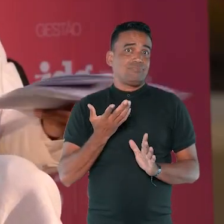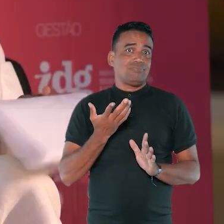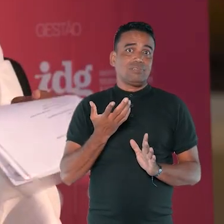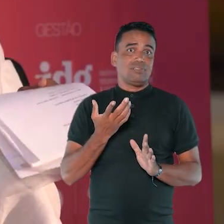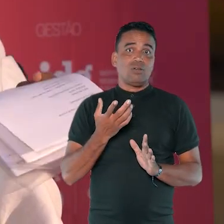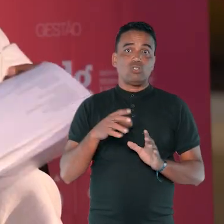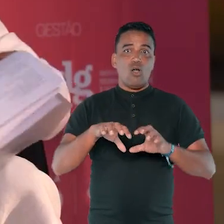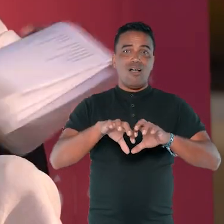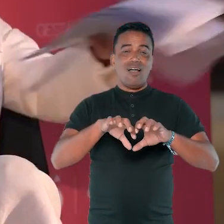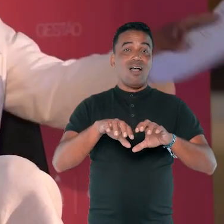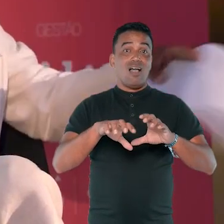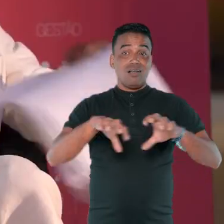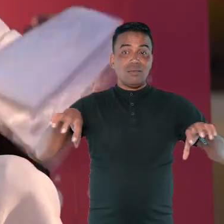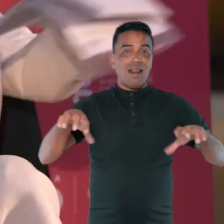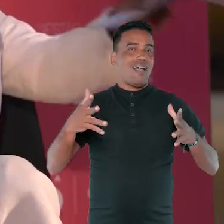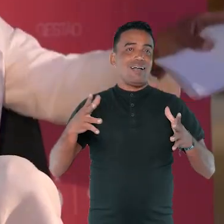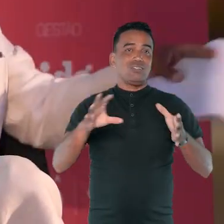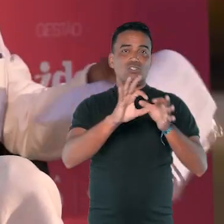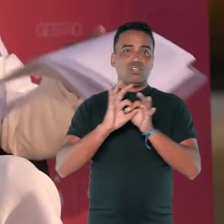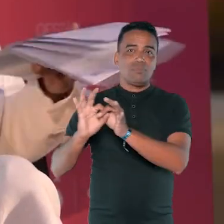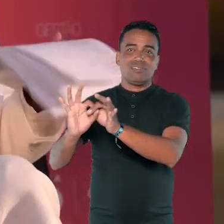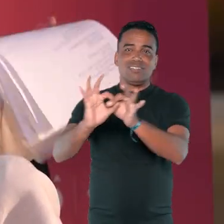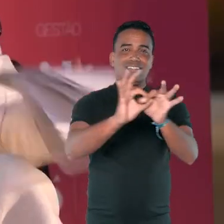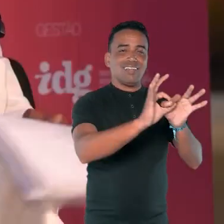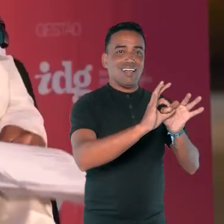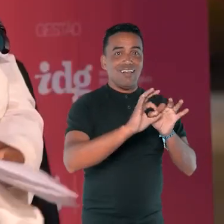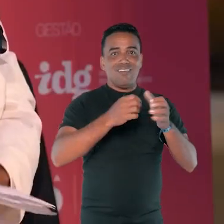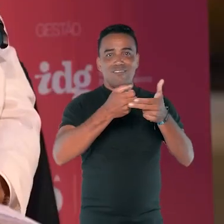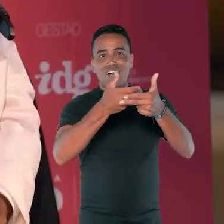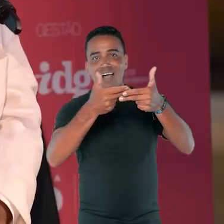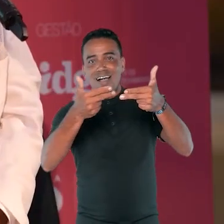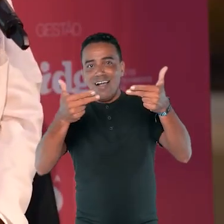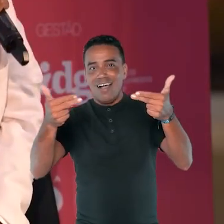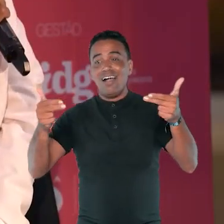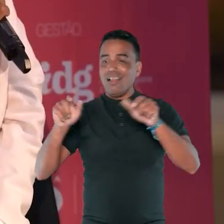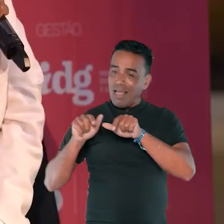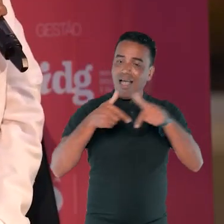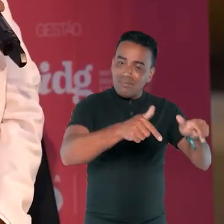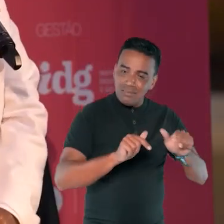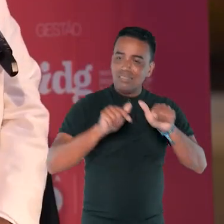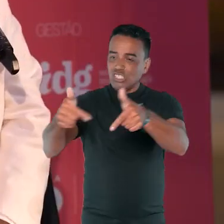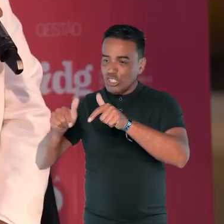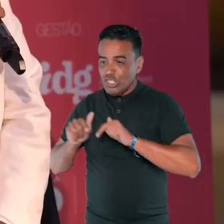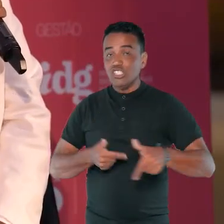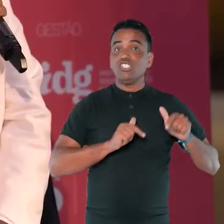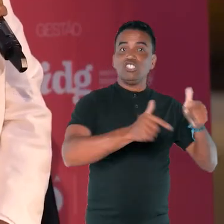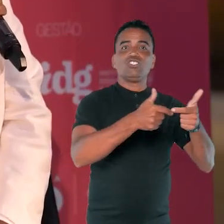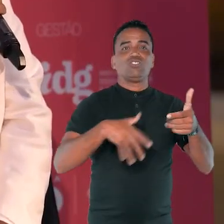nós somos vários lados e somos ativos, nós somos parte